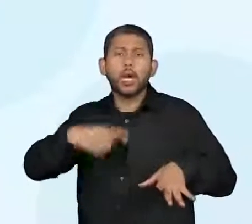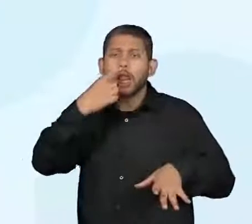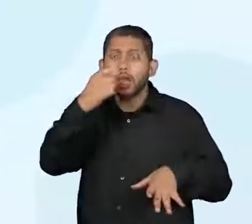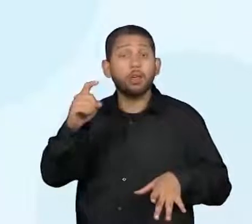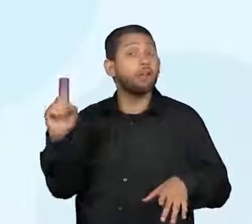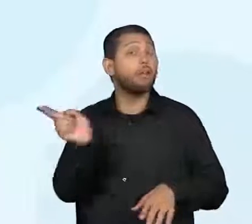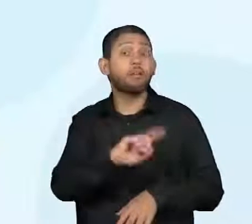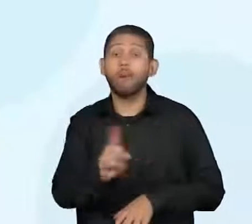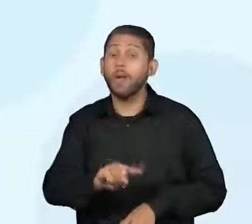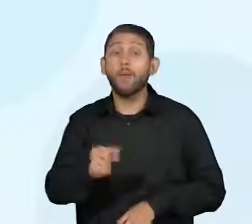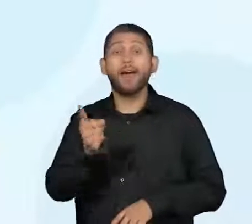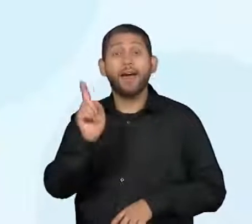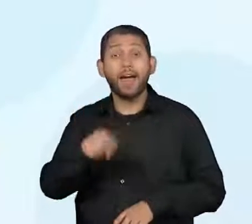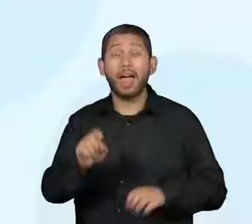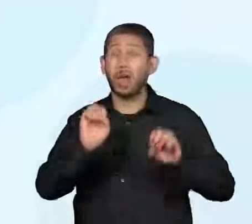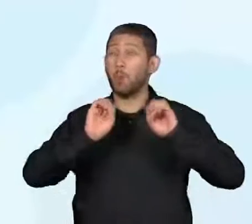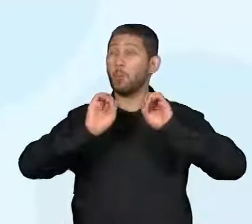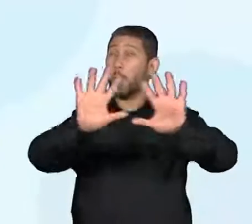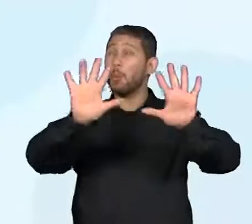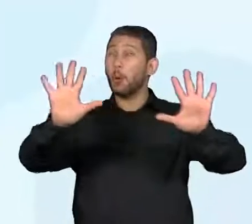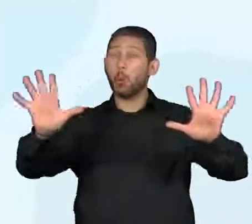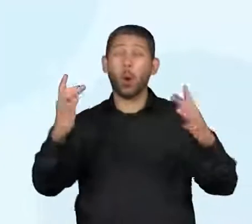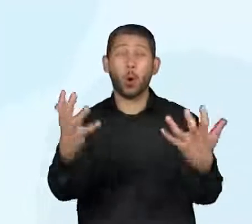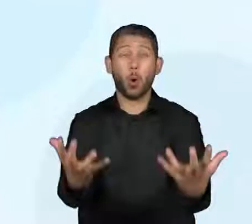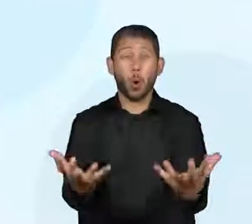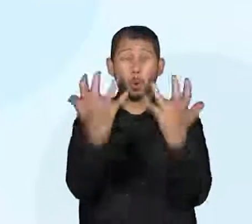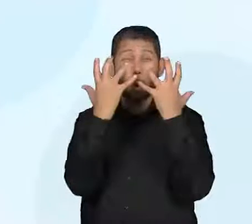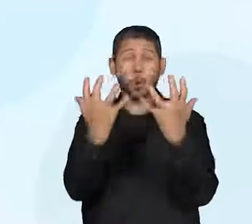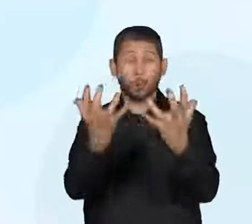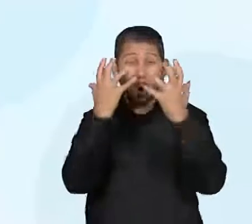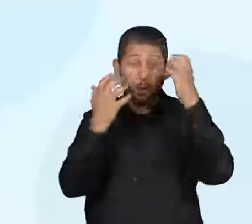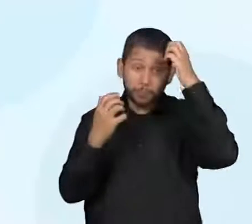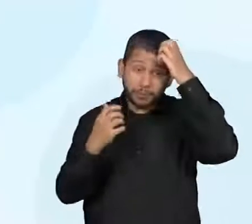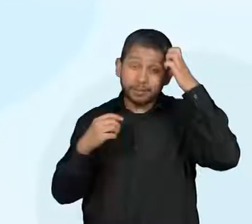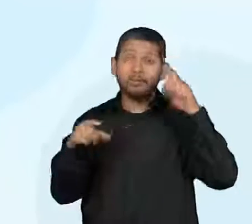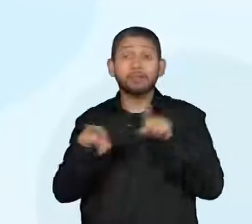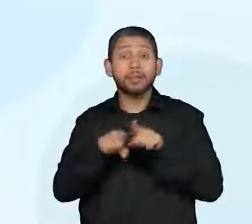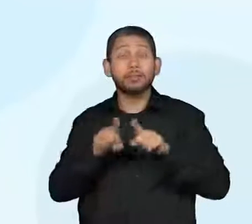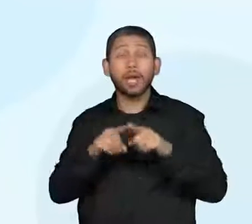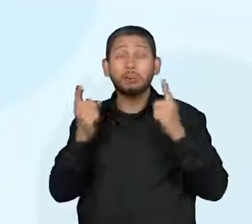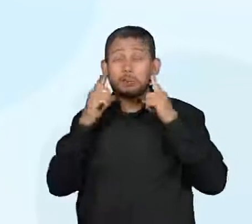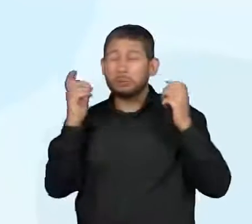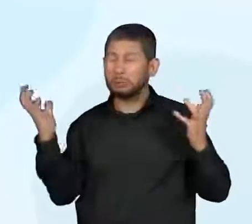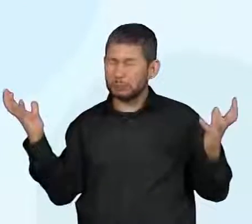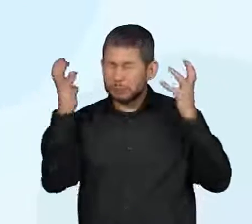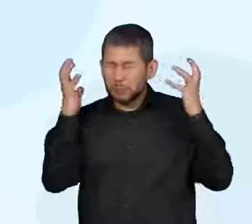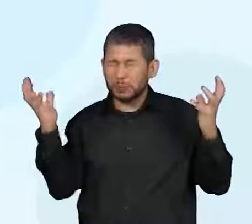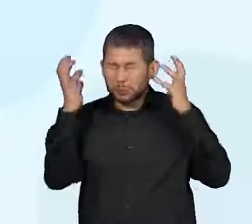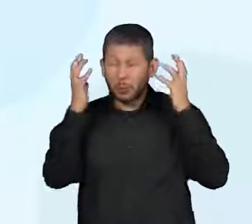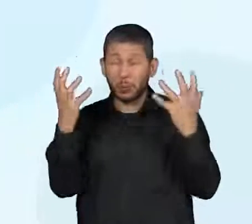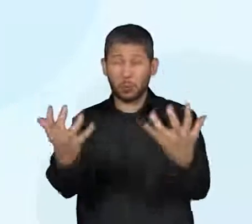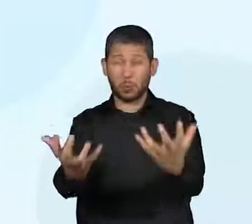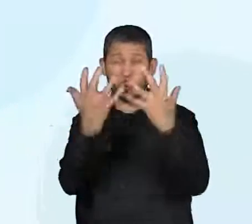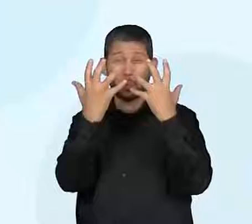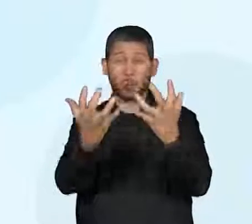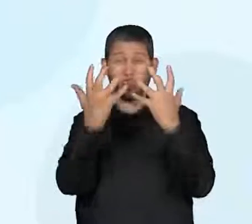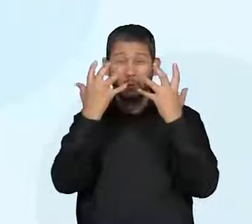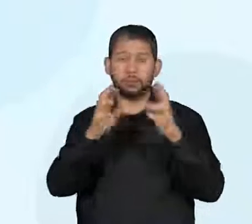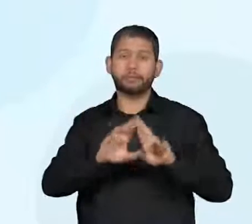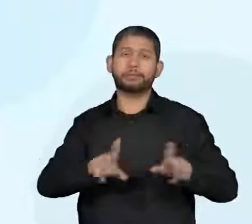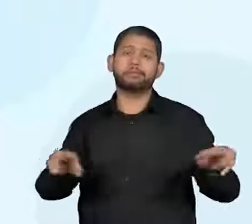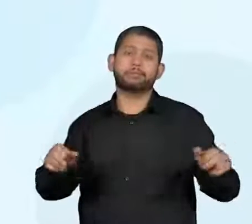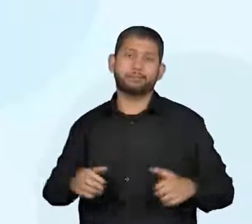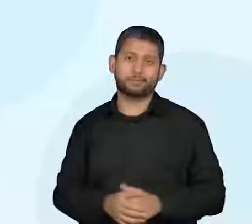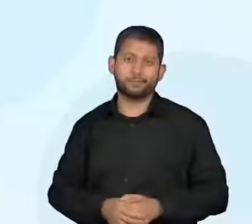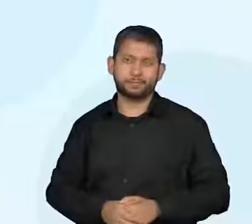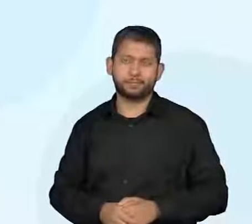poluição visual e da poluição luminosa. Existe esse tipo de poluição também? Também. Então, vou deixar